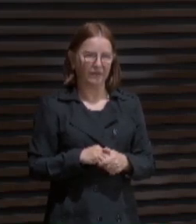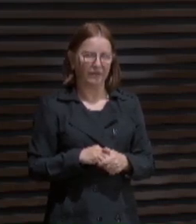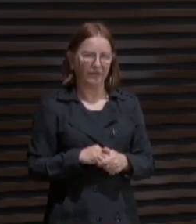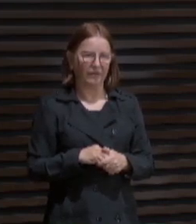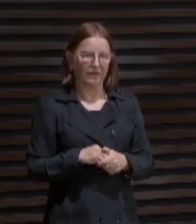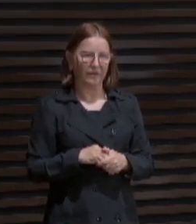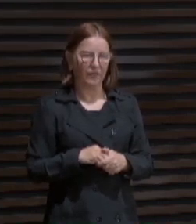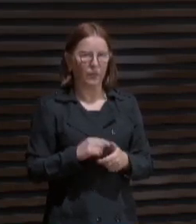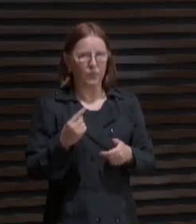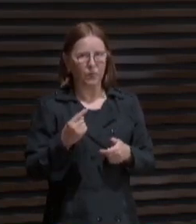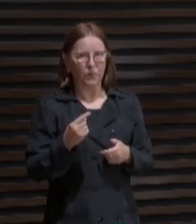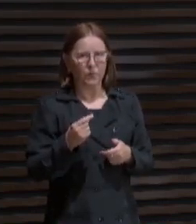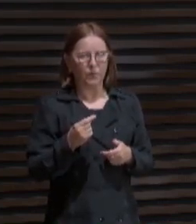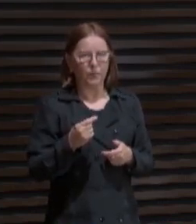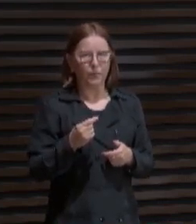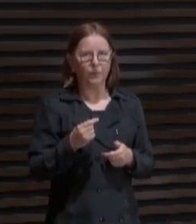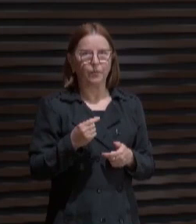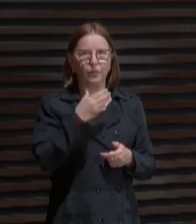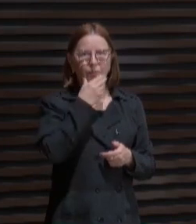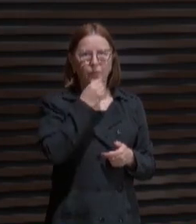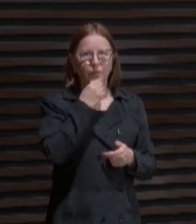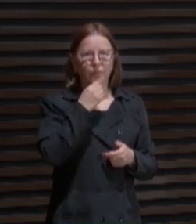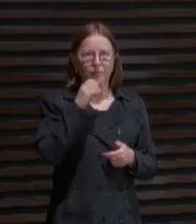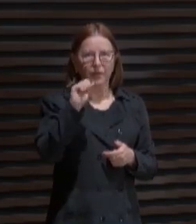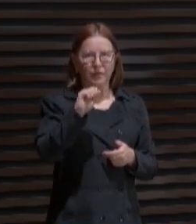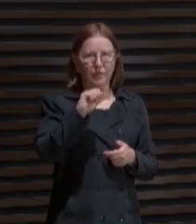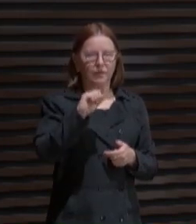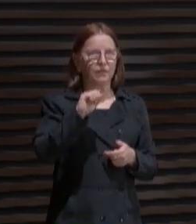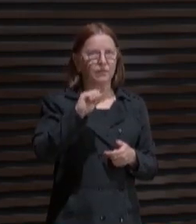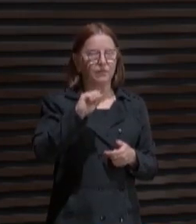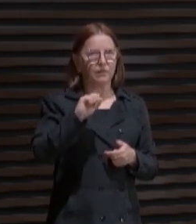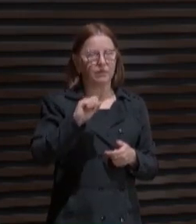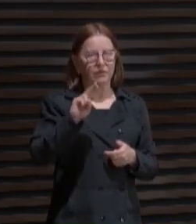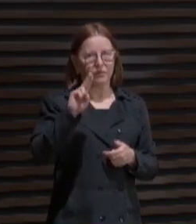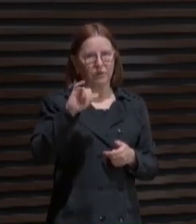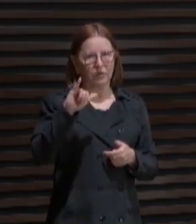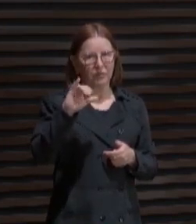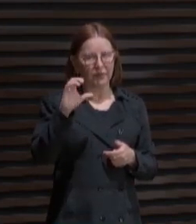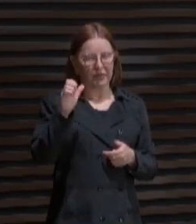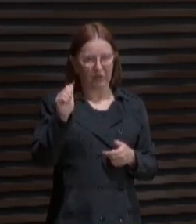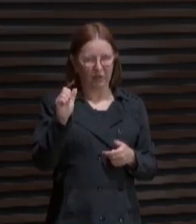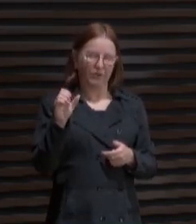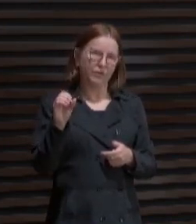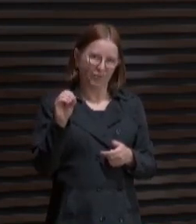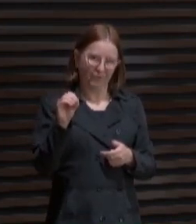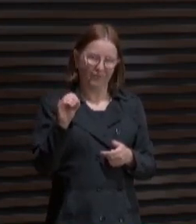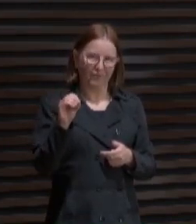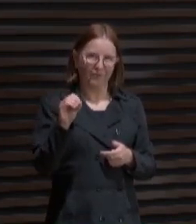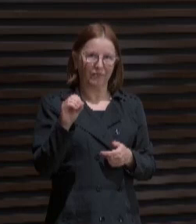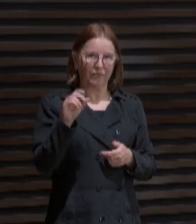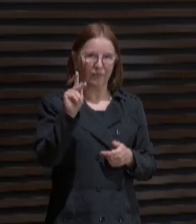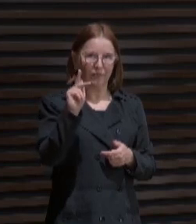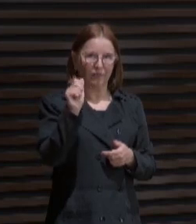um suíço, tem um livrinho também muito precioso chamado Culpa e Graça.